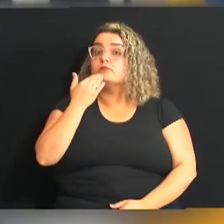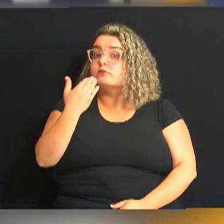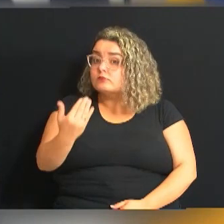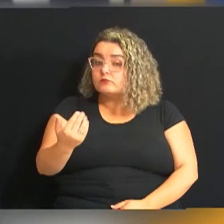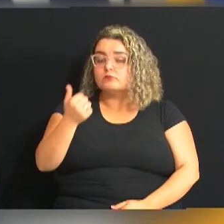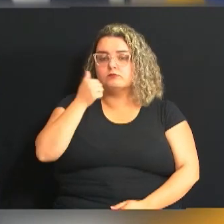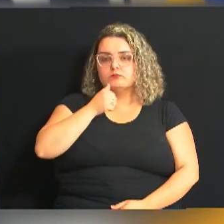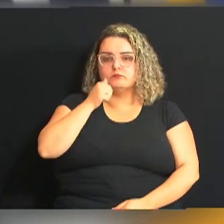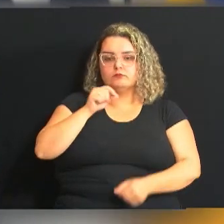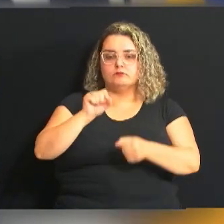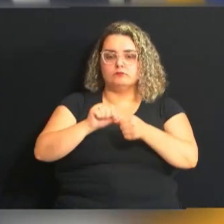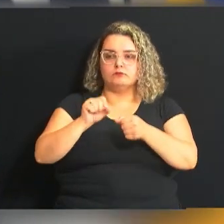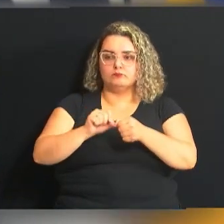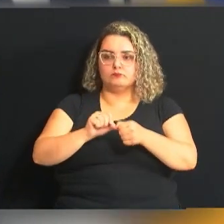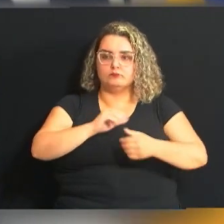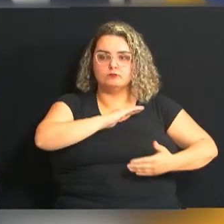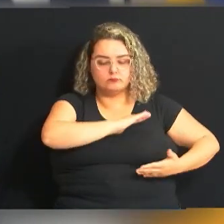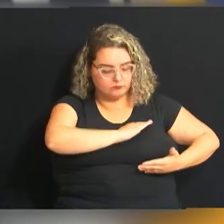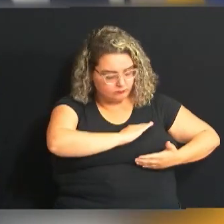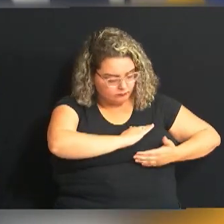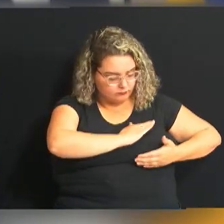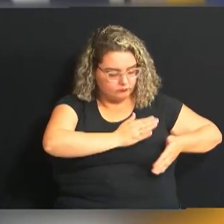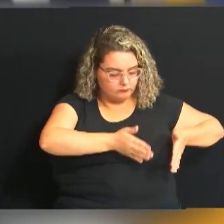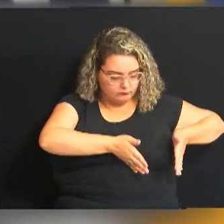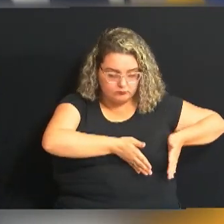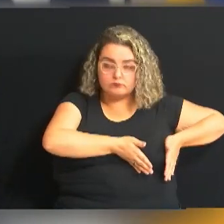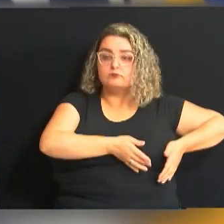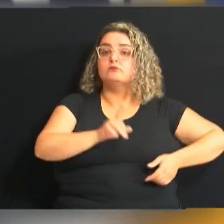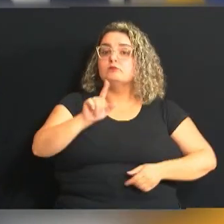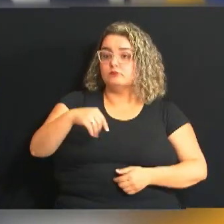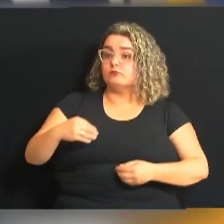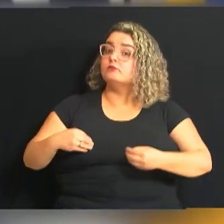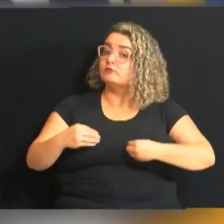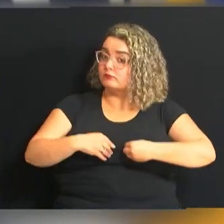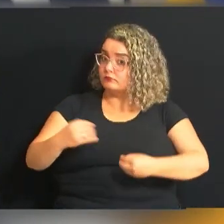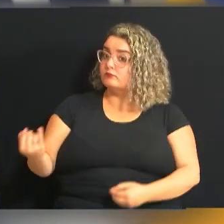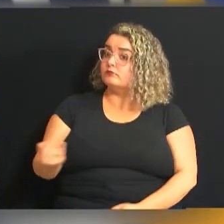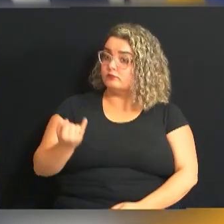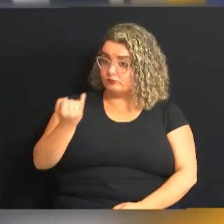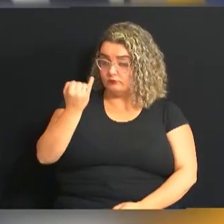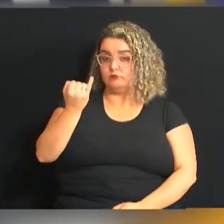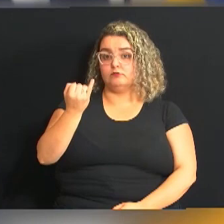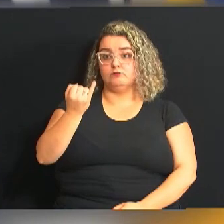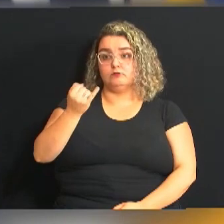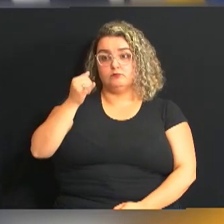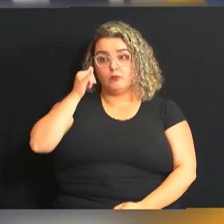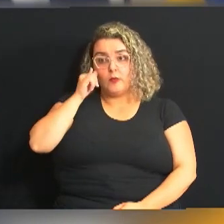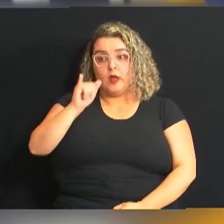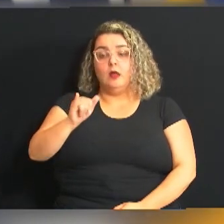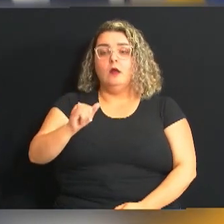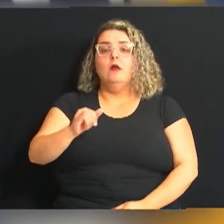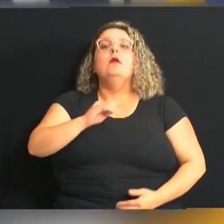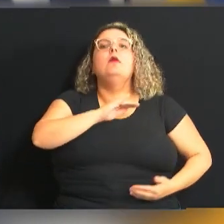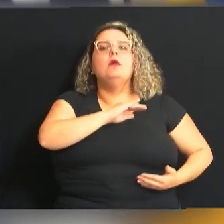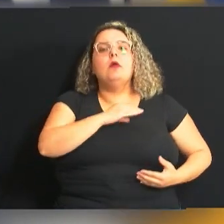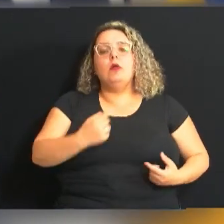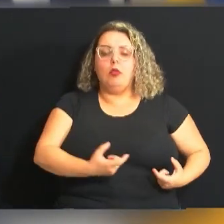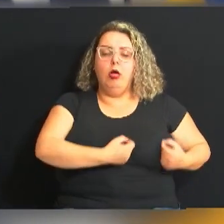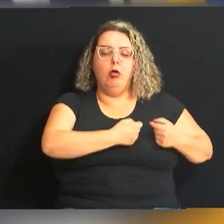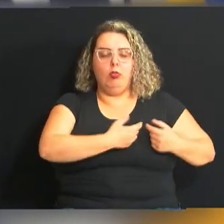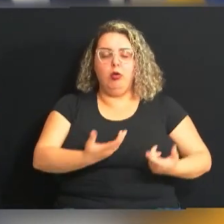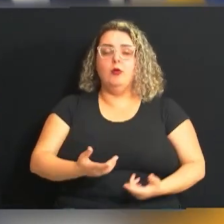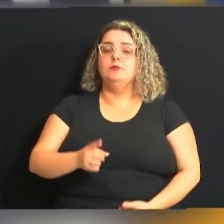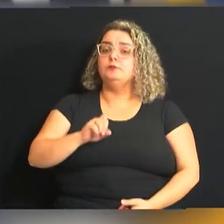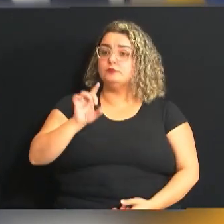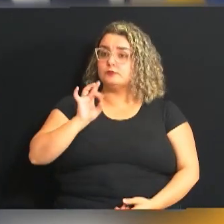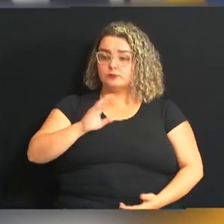elas façam sua mamografia, que é um exame importante de prevenção do câncer de mama, não só a mamografia, mas também